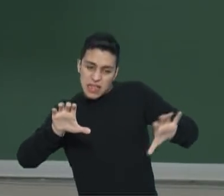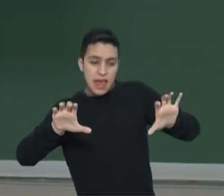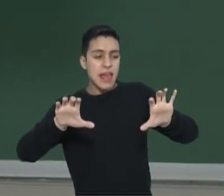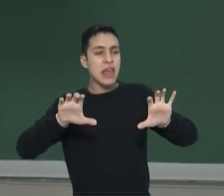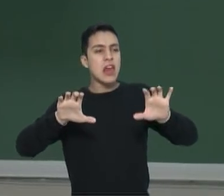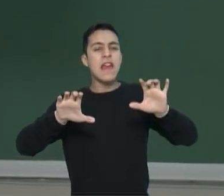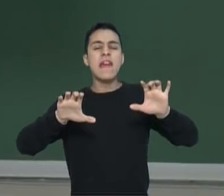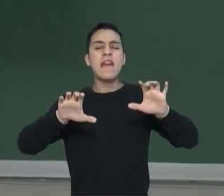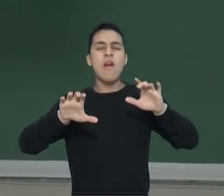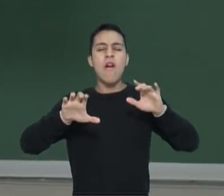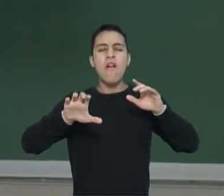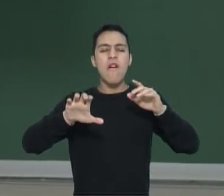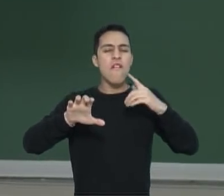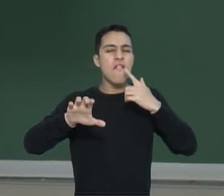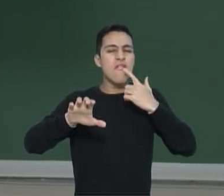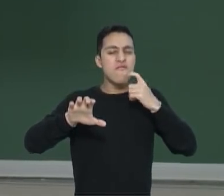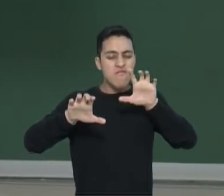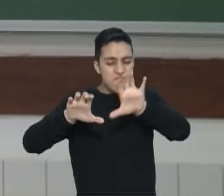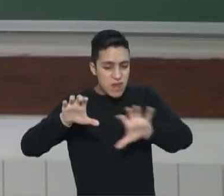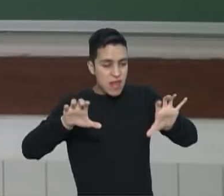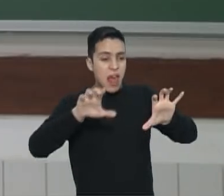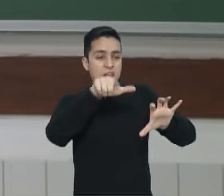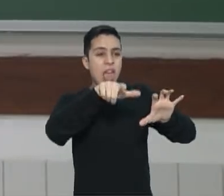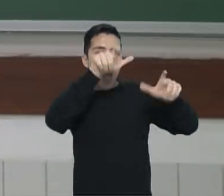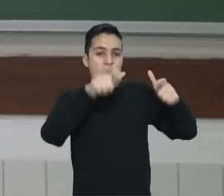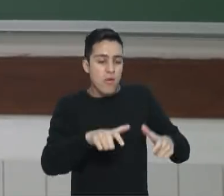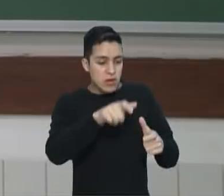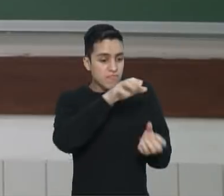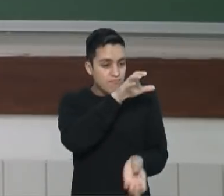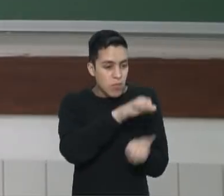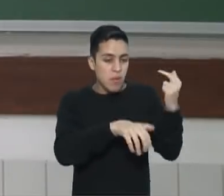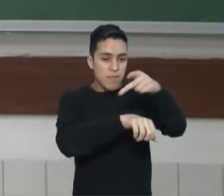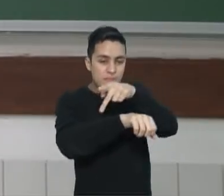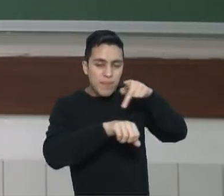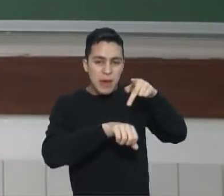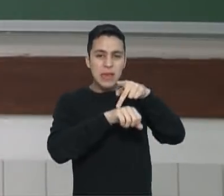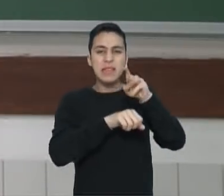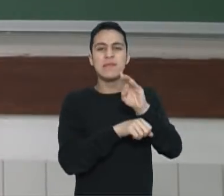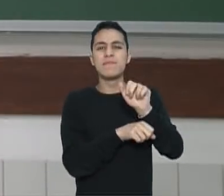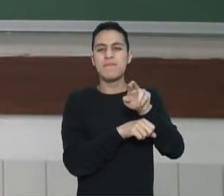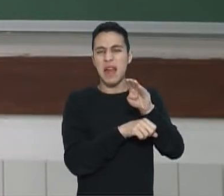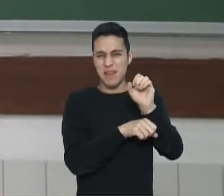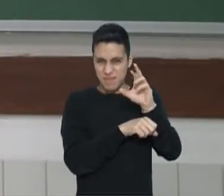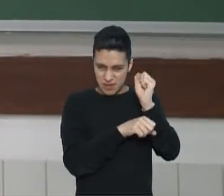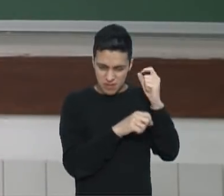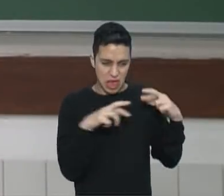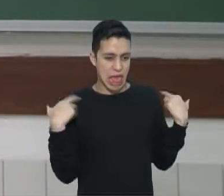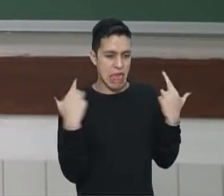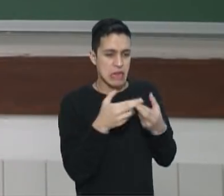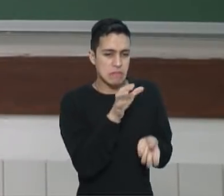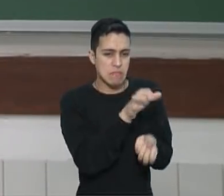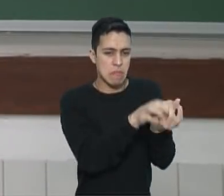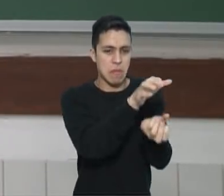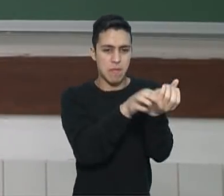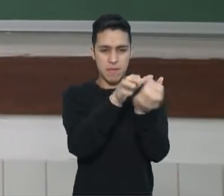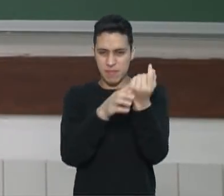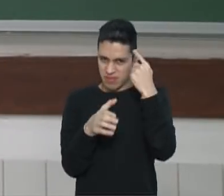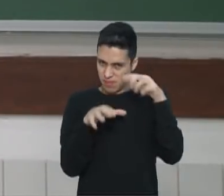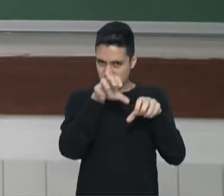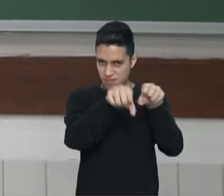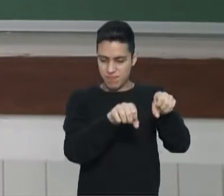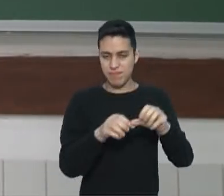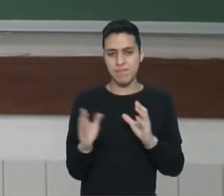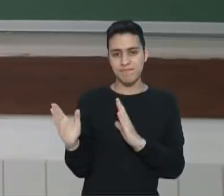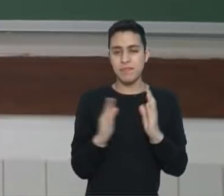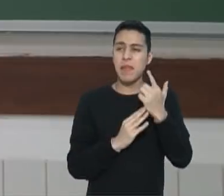formação dos reinos bárbaros. Então eles vão pegar, sim, o território do antigo Império Romano. Agora a gente tem a atividade 1,